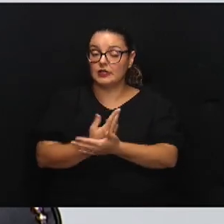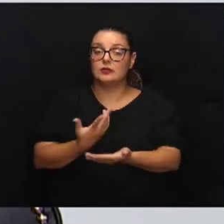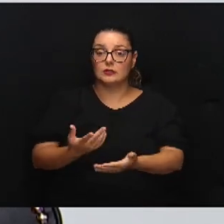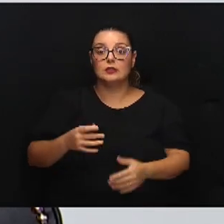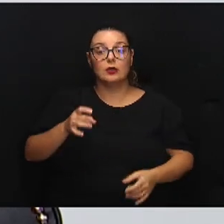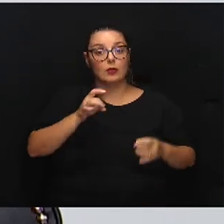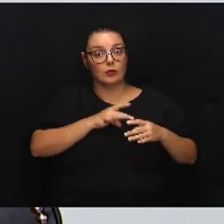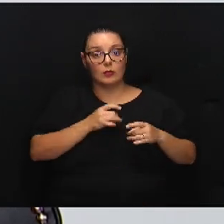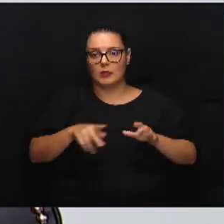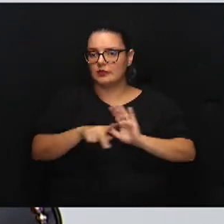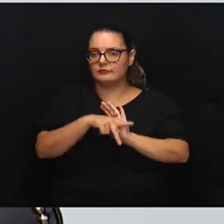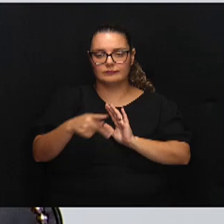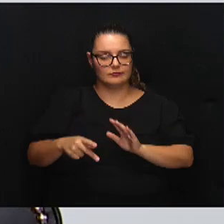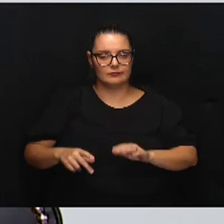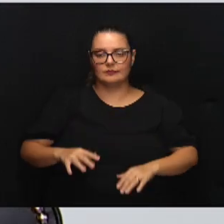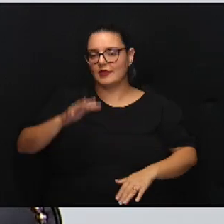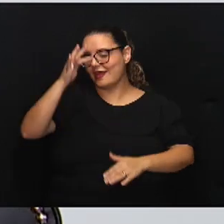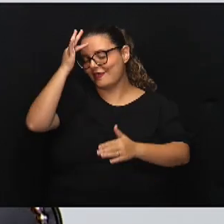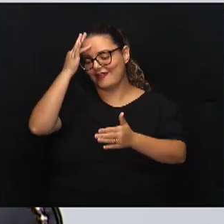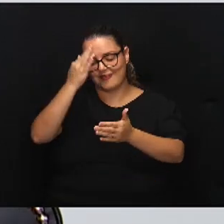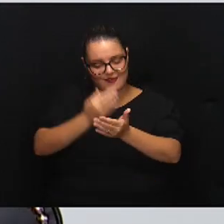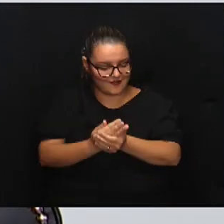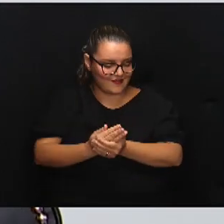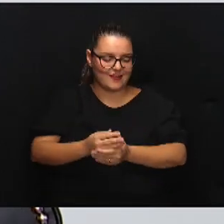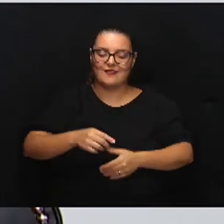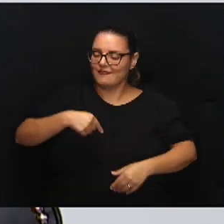parte. Mas vai com fé, vai com